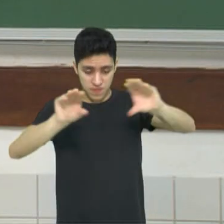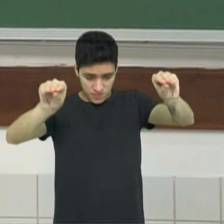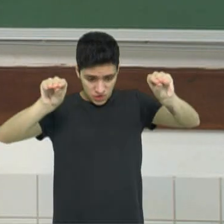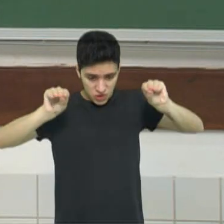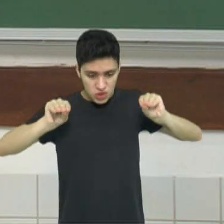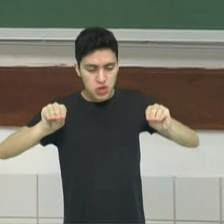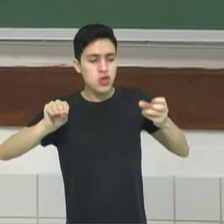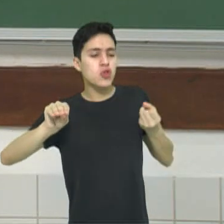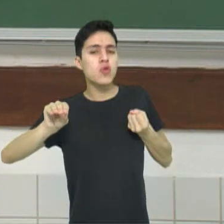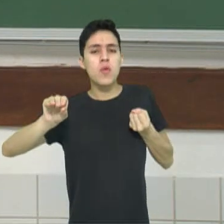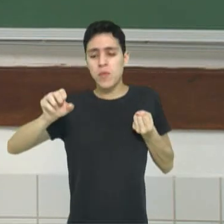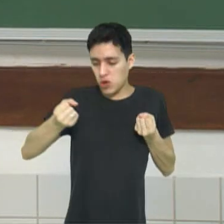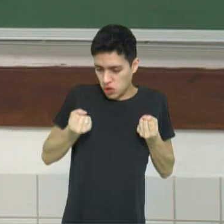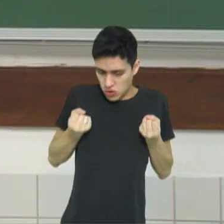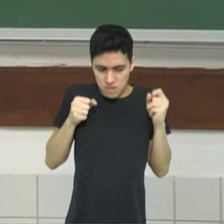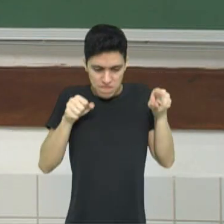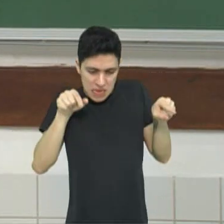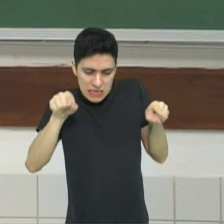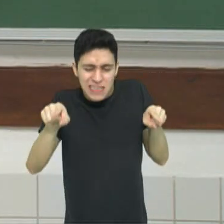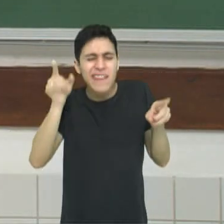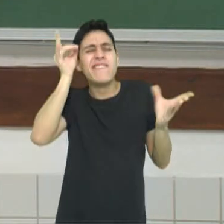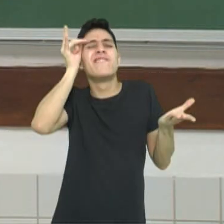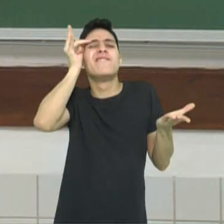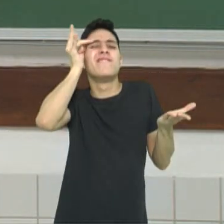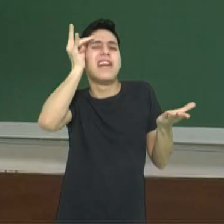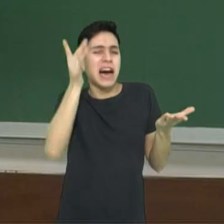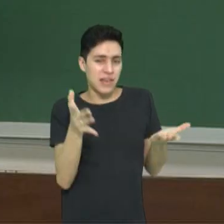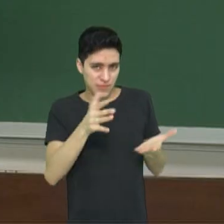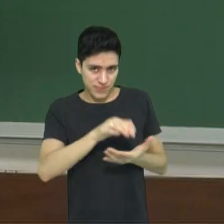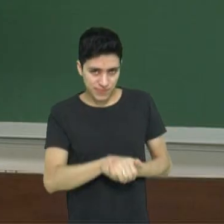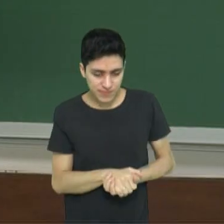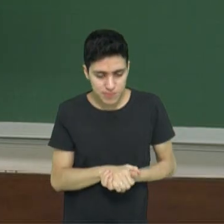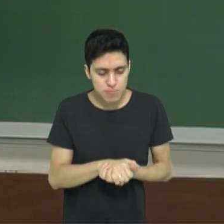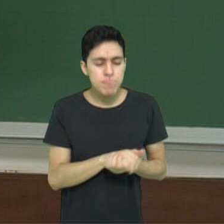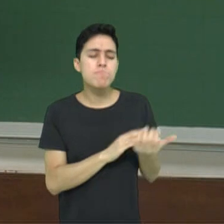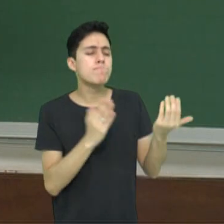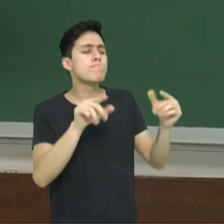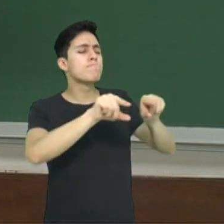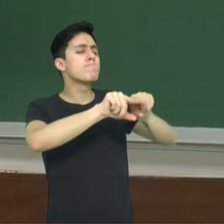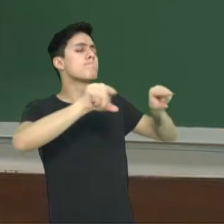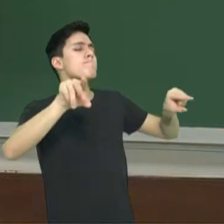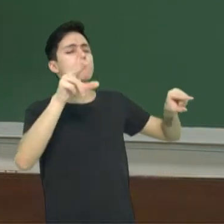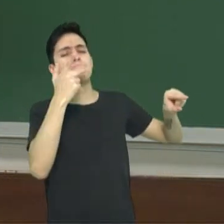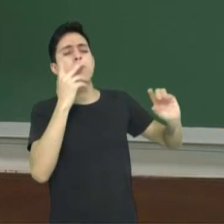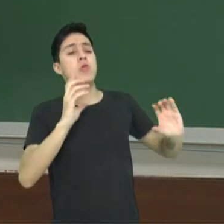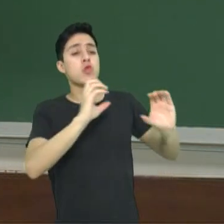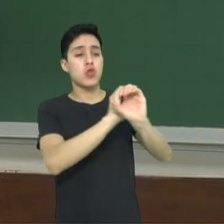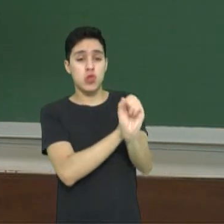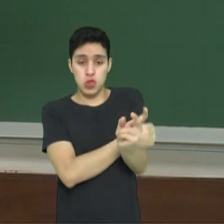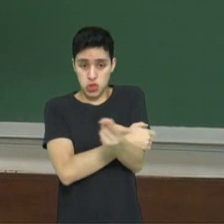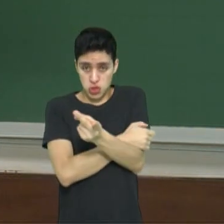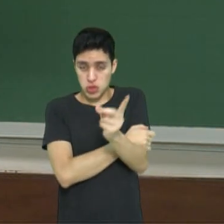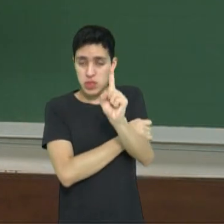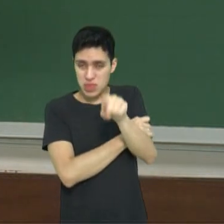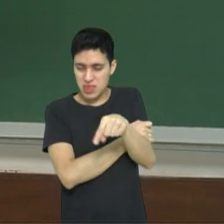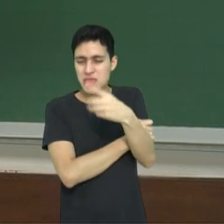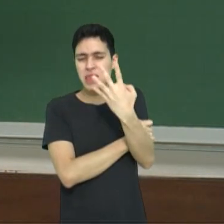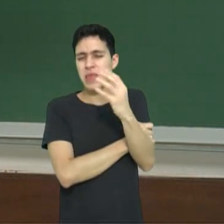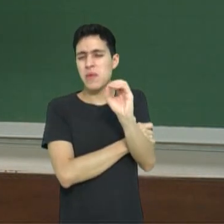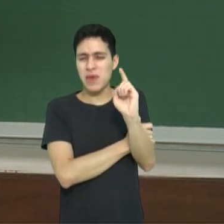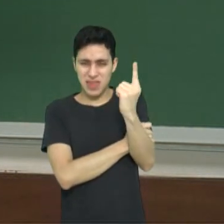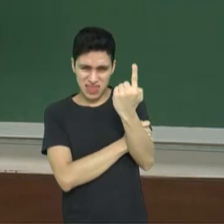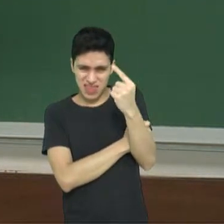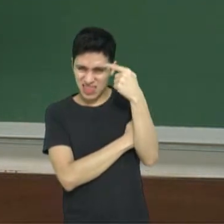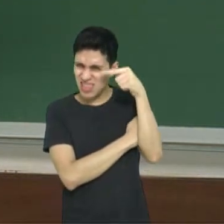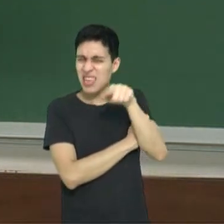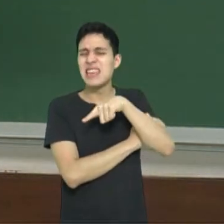fica fácil dizer quem é quem, ok? Então, ele disse que o tomate e o pepino pesam juntos 140 gramas. Pesam, lembra?